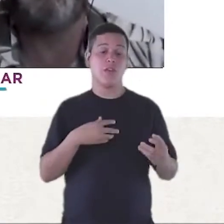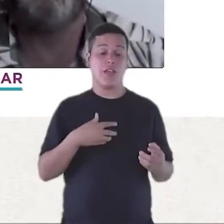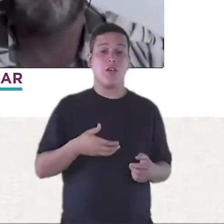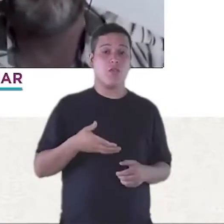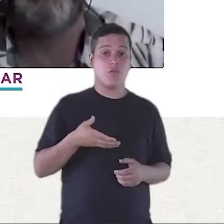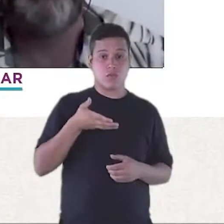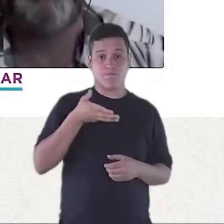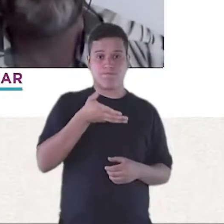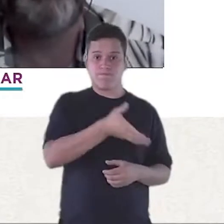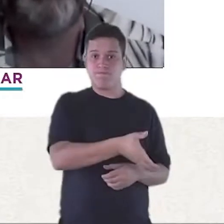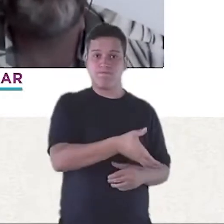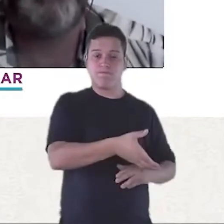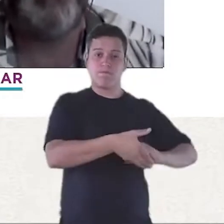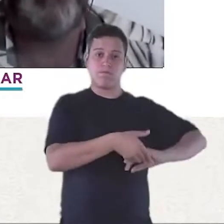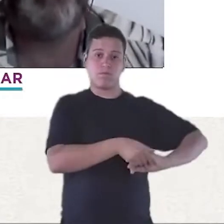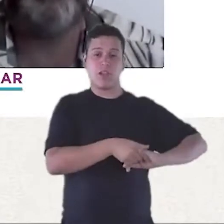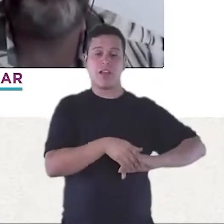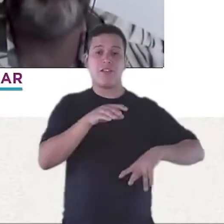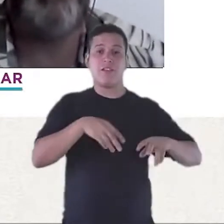fosse o Saci.